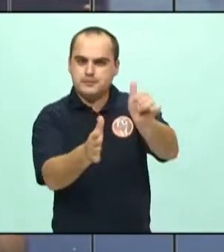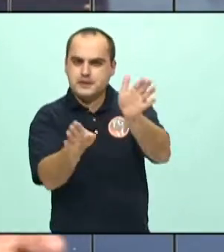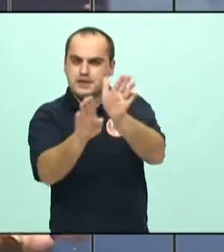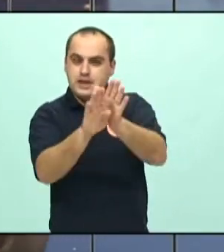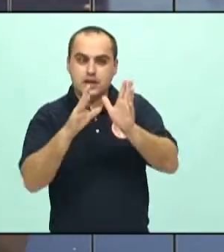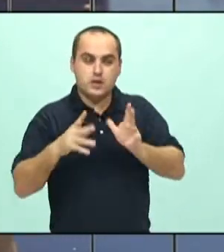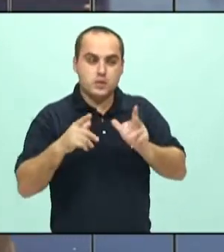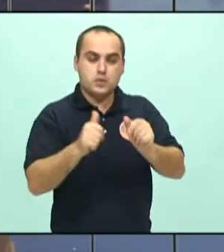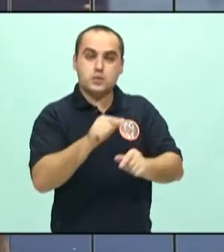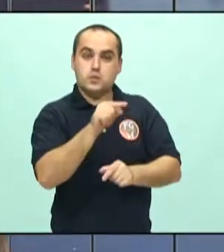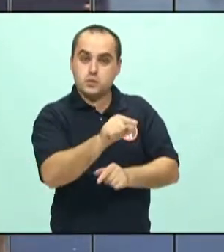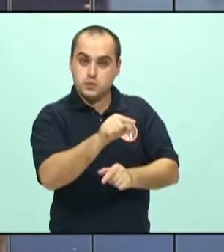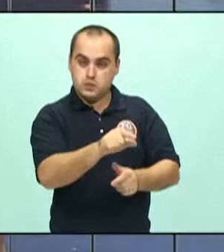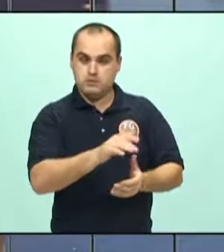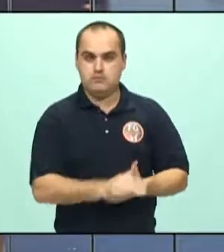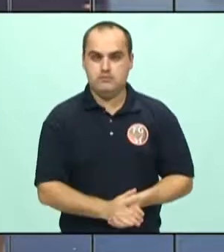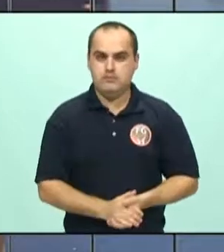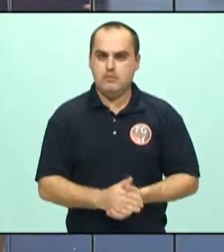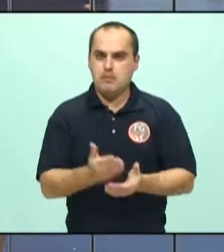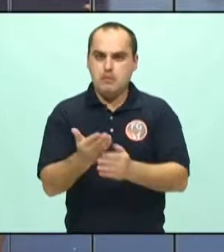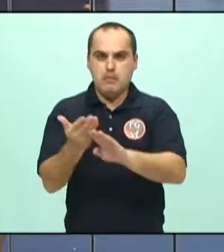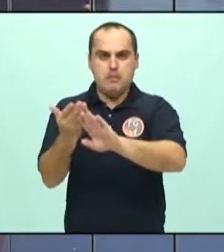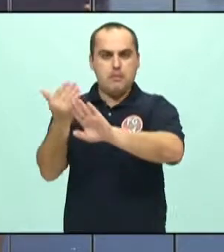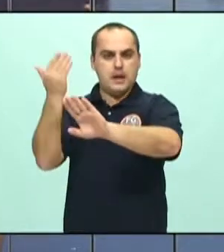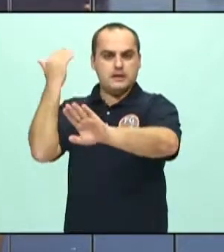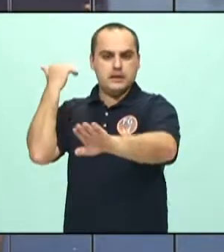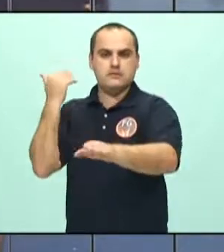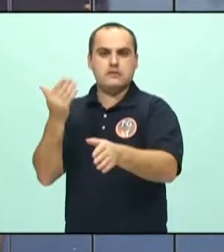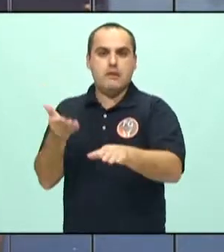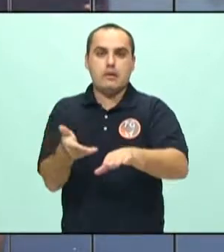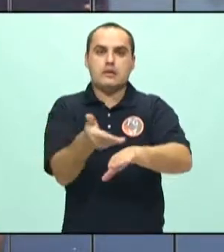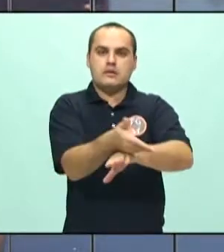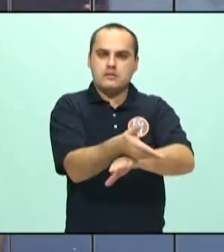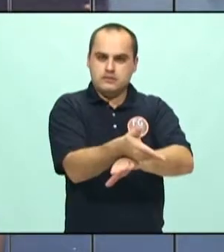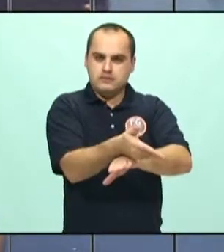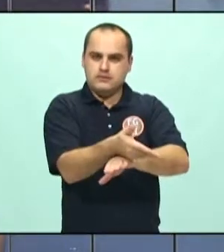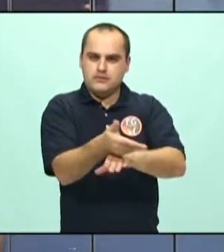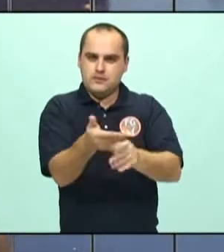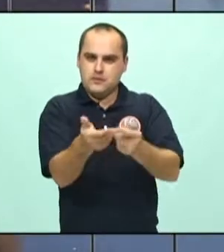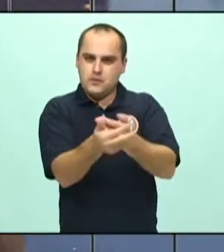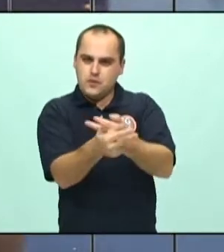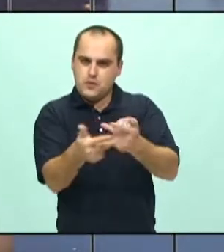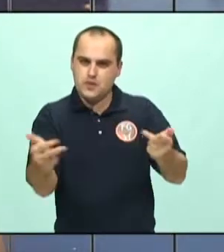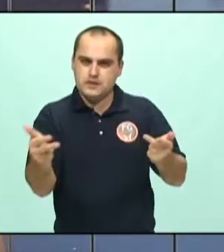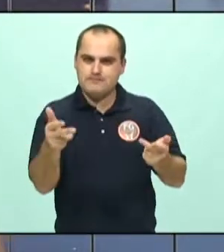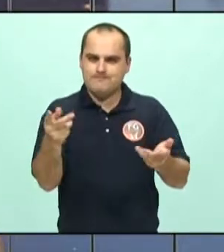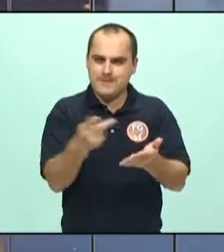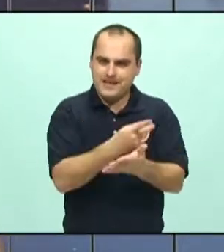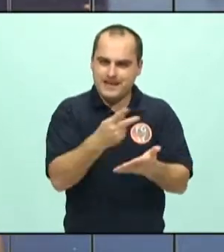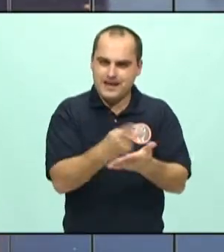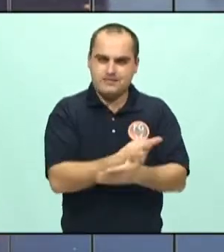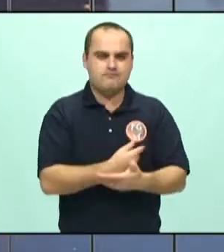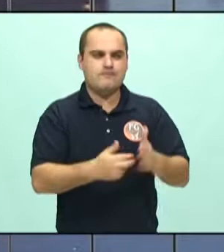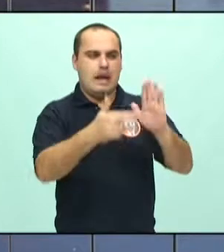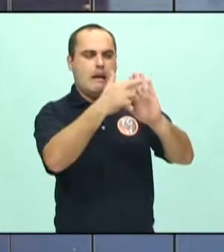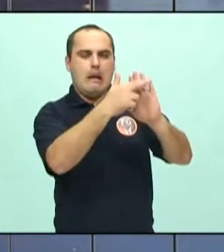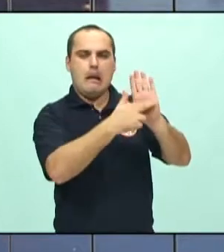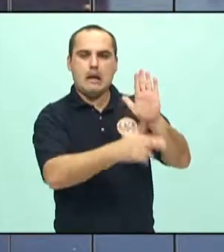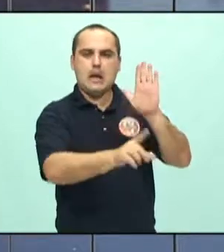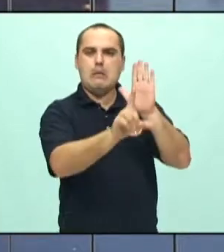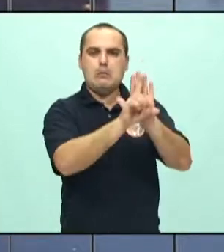antigamente entrava-se muita coisa ilícita, se trabalhava sem regras, sem